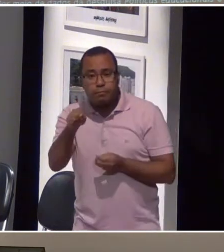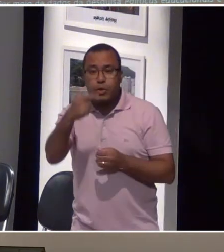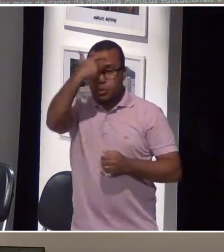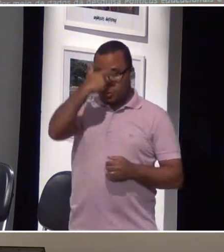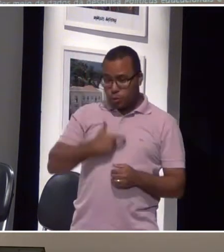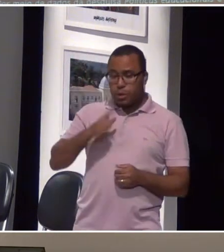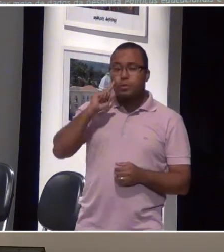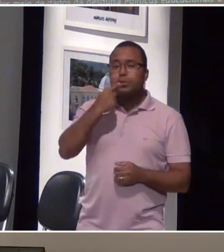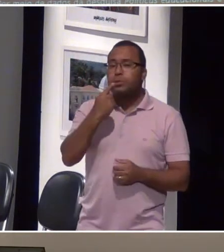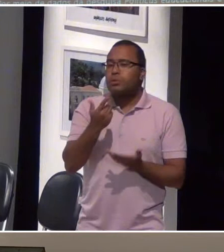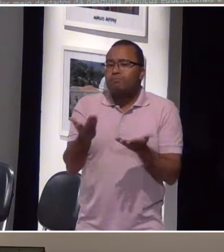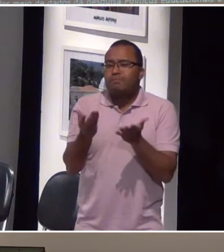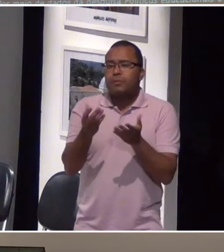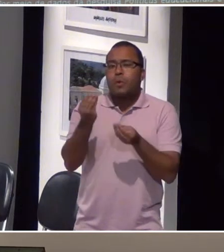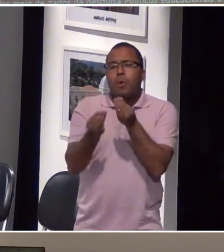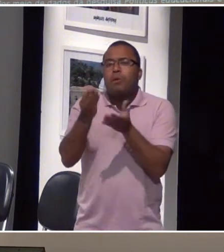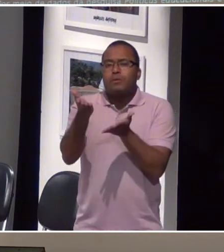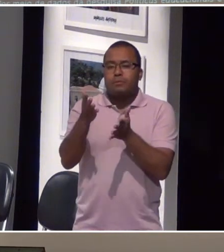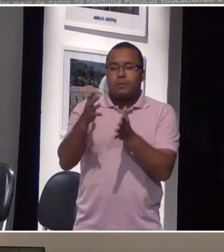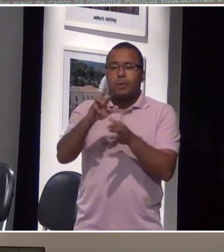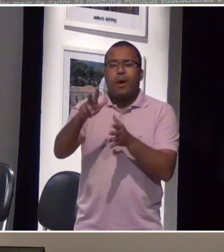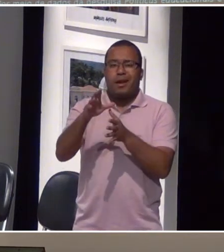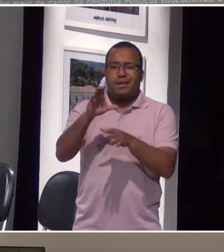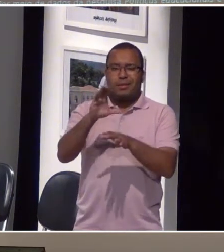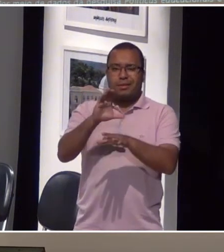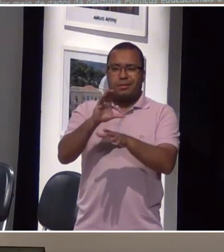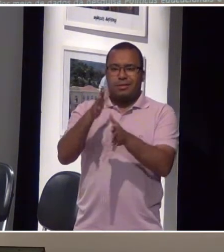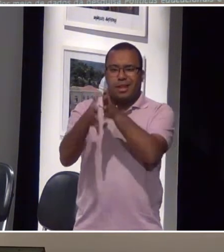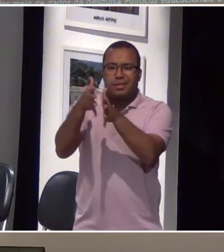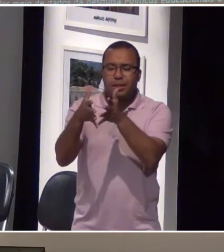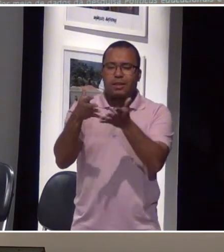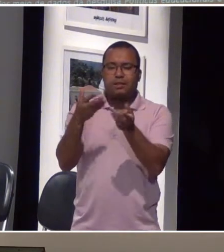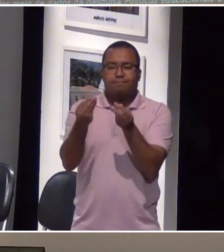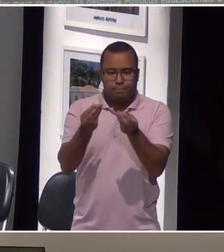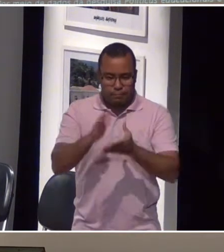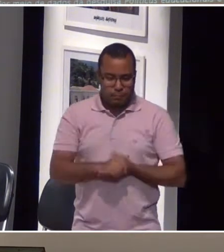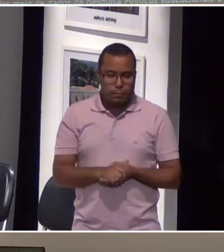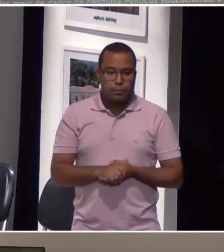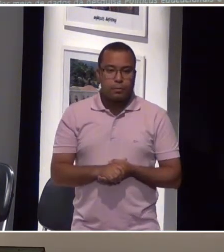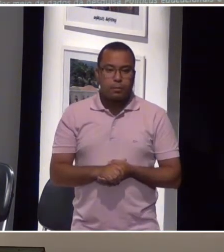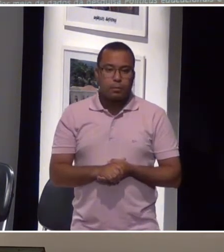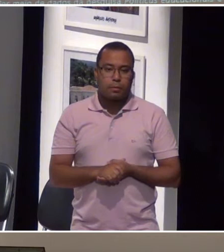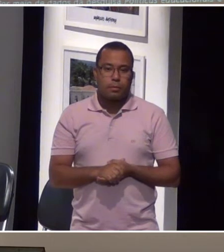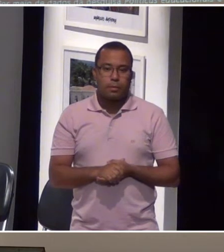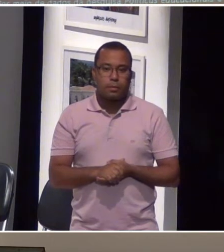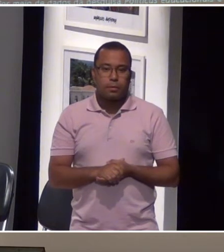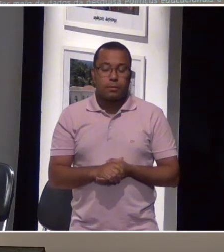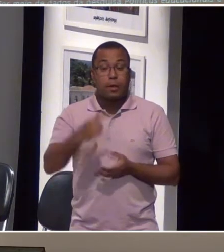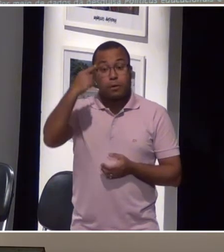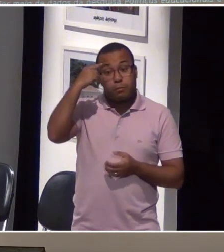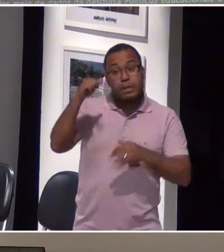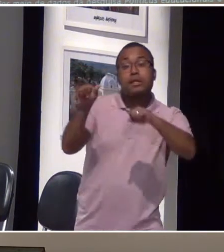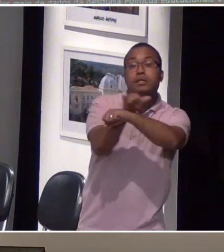como sujeitos surdos do ponto de vista cultural, sinalizantes, portanto, né? Então, eu vou iniciar falando para vocês um pouco